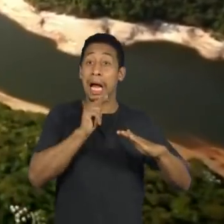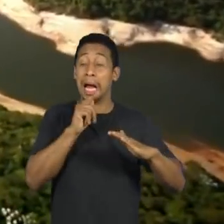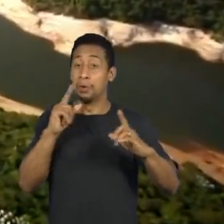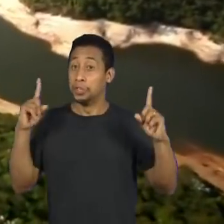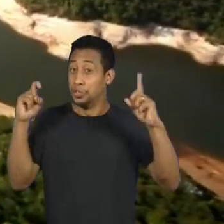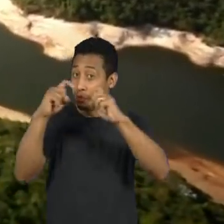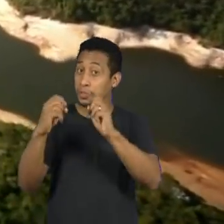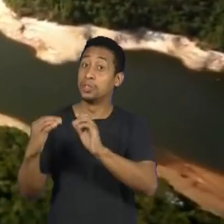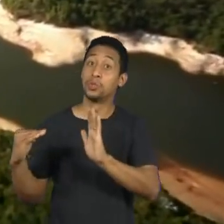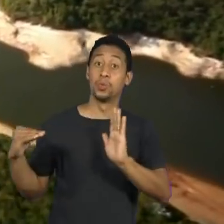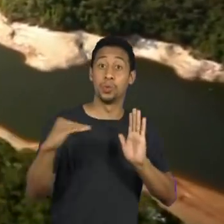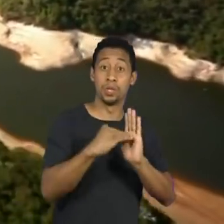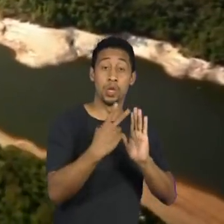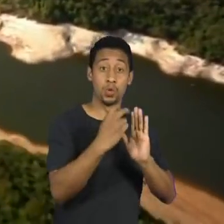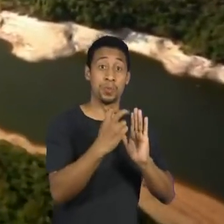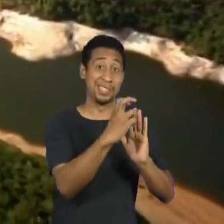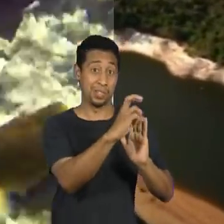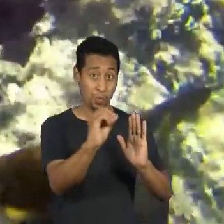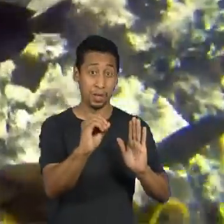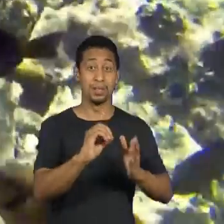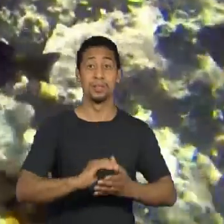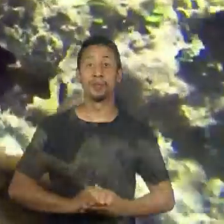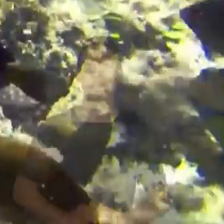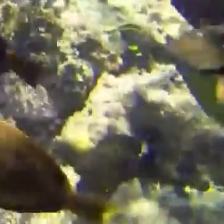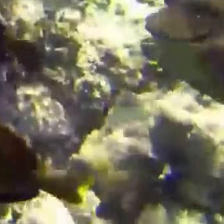em 2050.